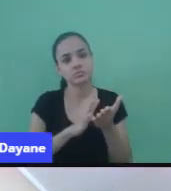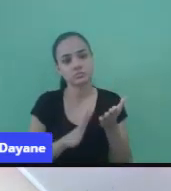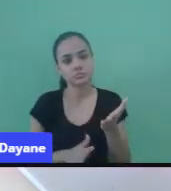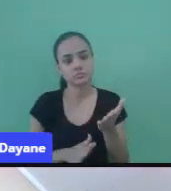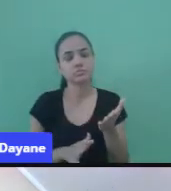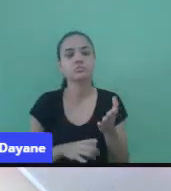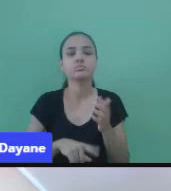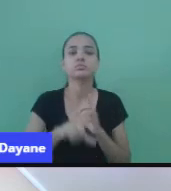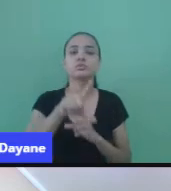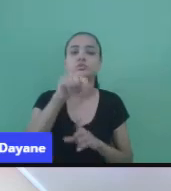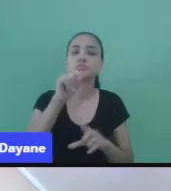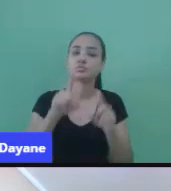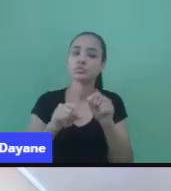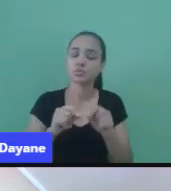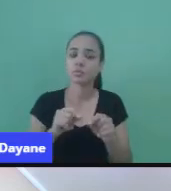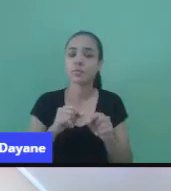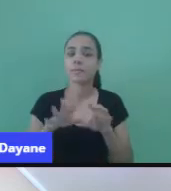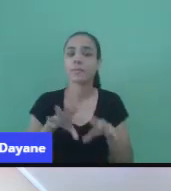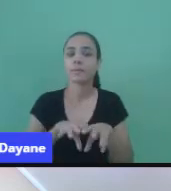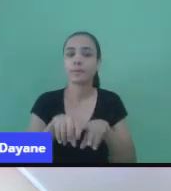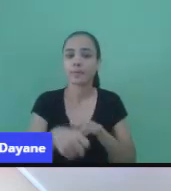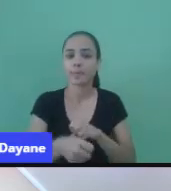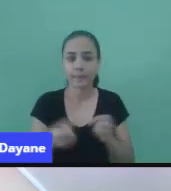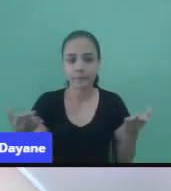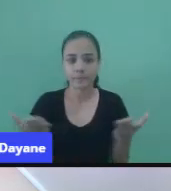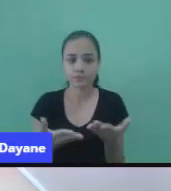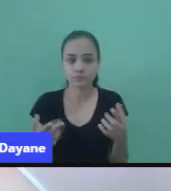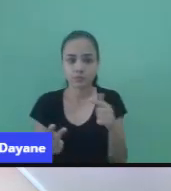hoje duas atividades que eu acho que